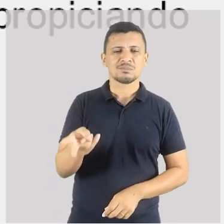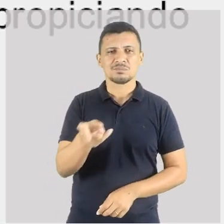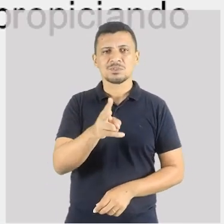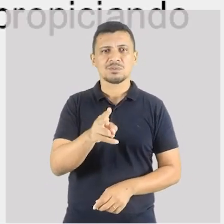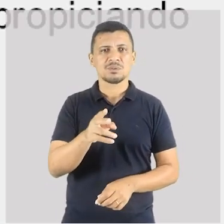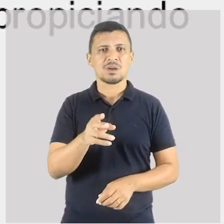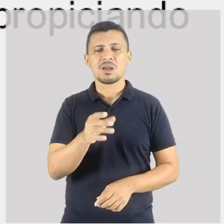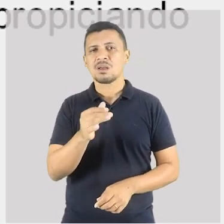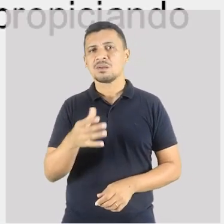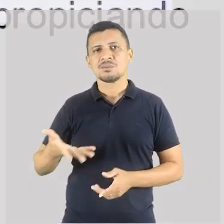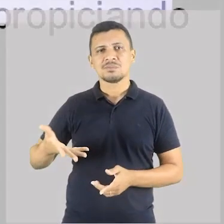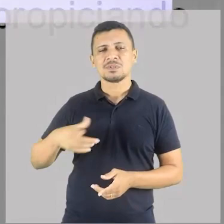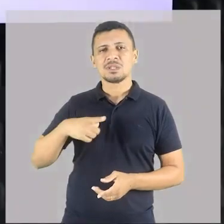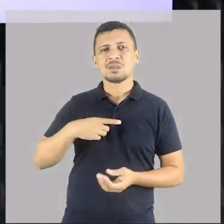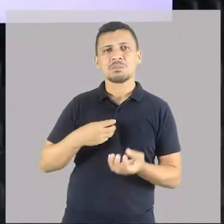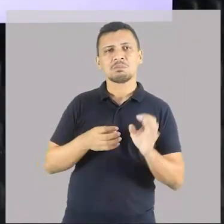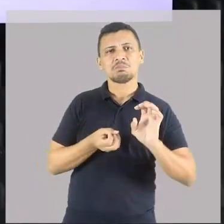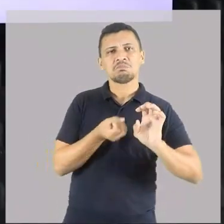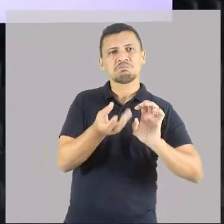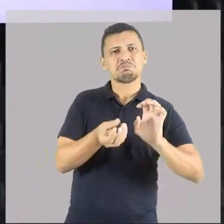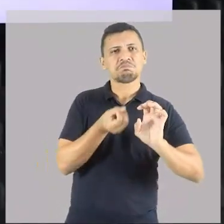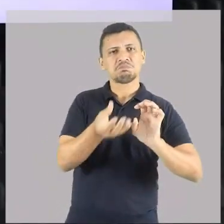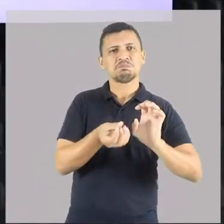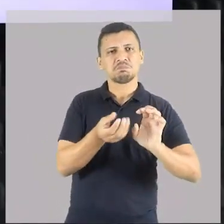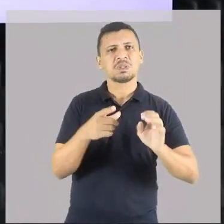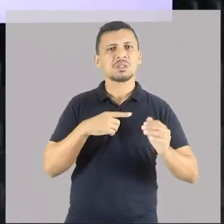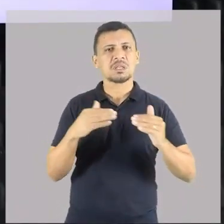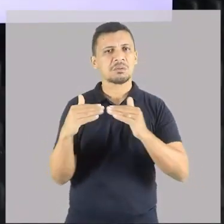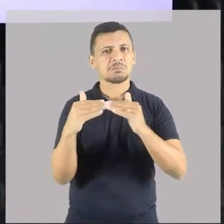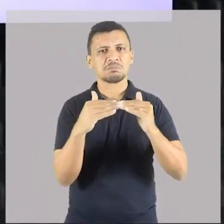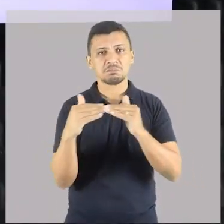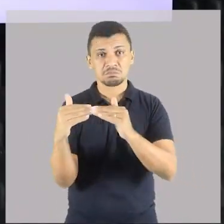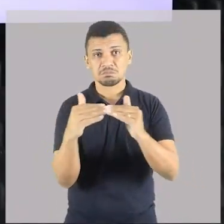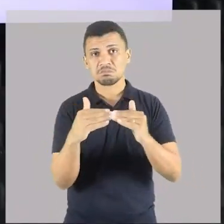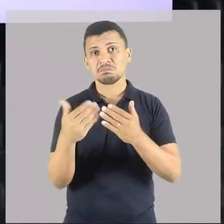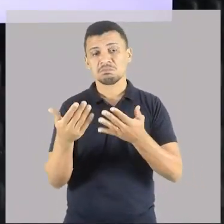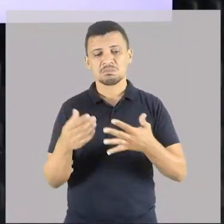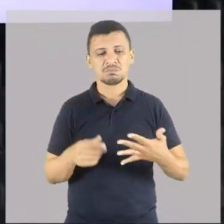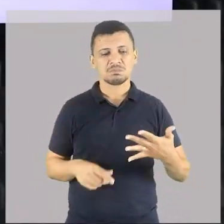enunciado, propiciando equivalência entre elas.